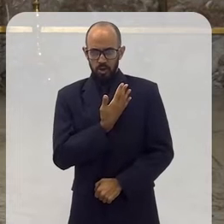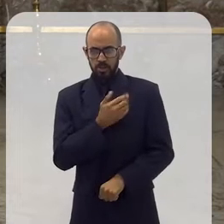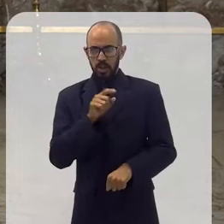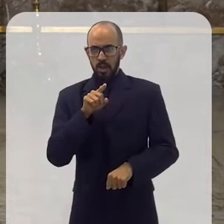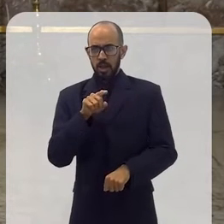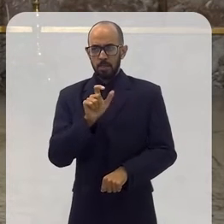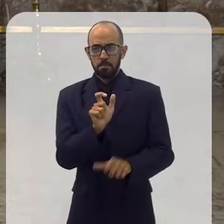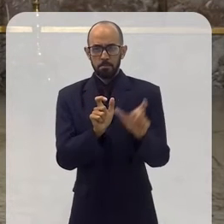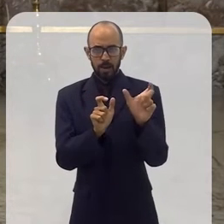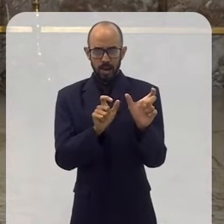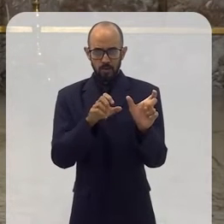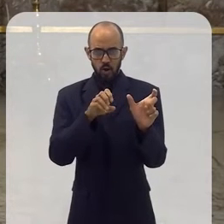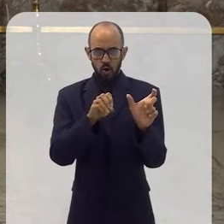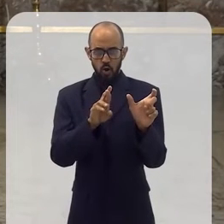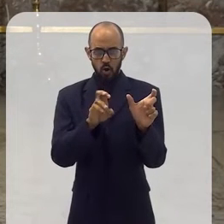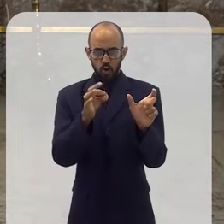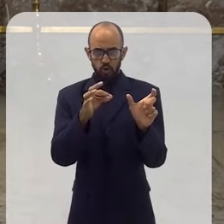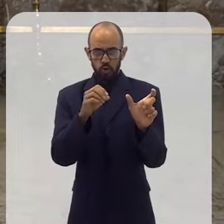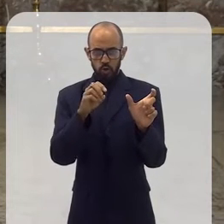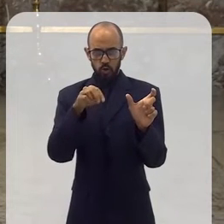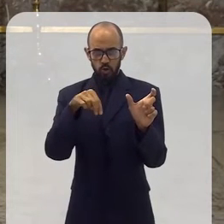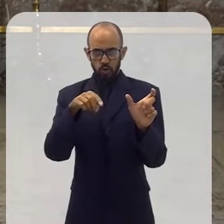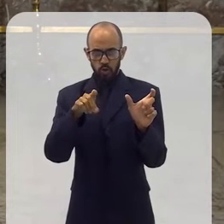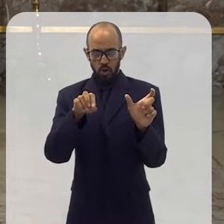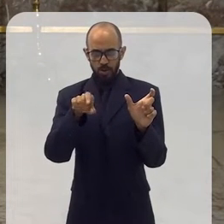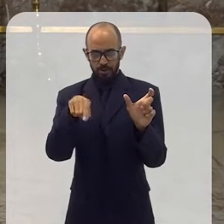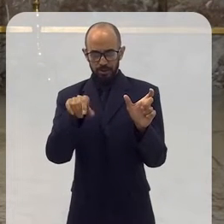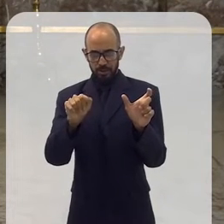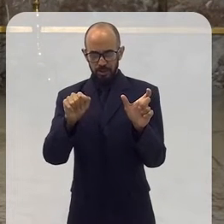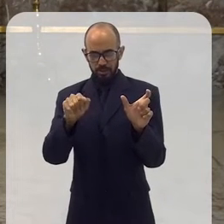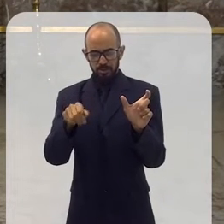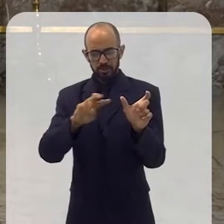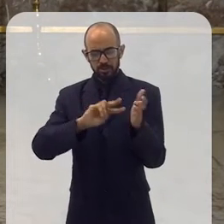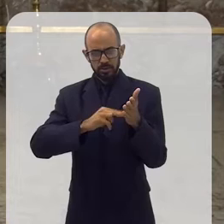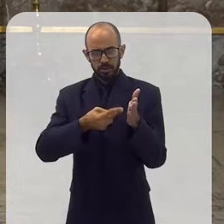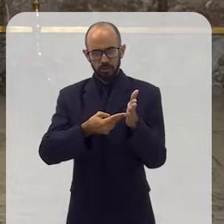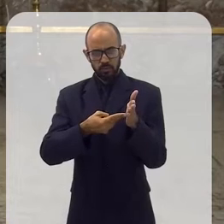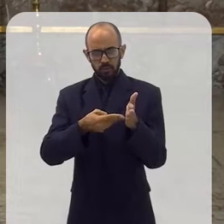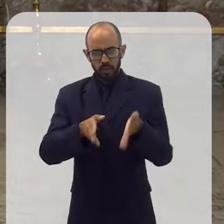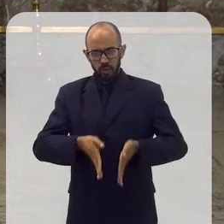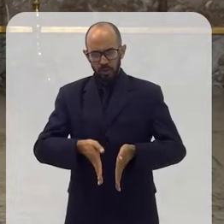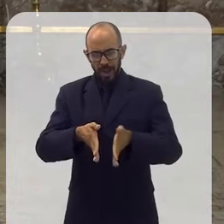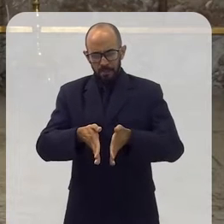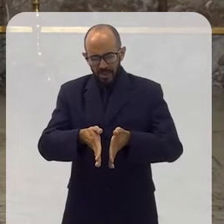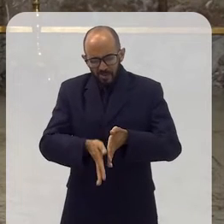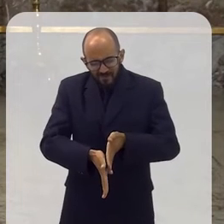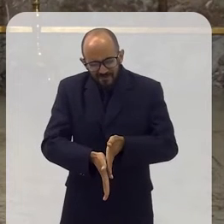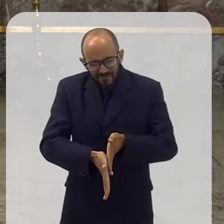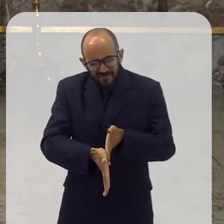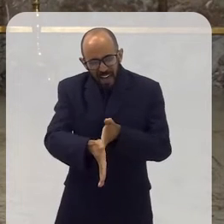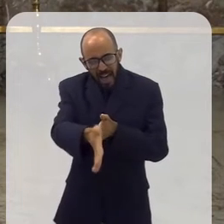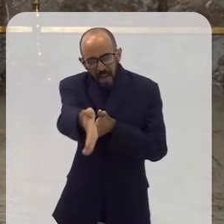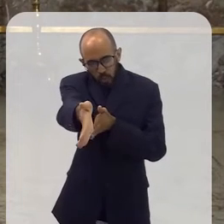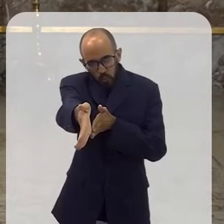Ortodoxa, a palavra ortodoxa, significa o caminho reto. Ela é uma palavra